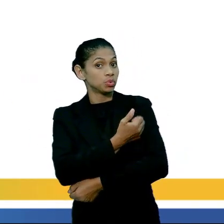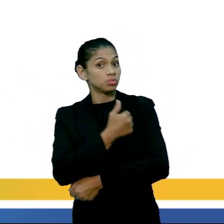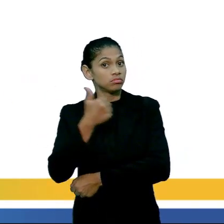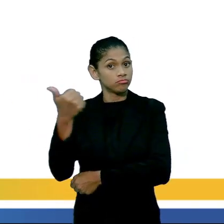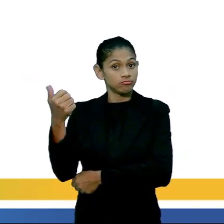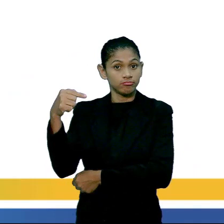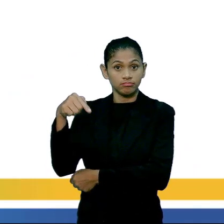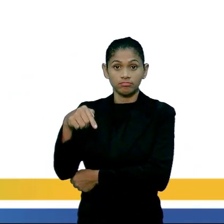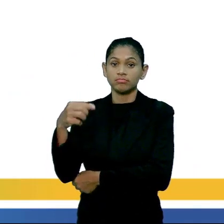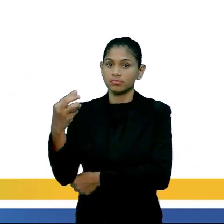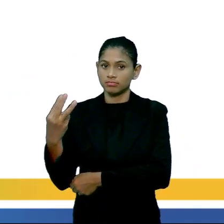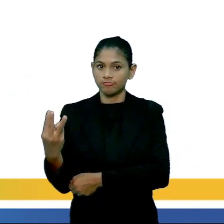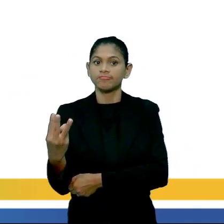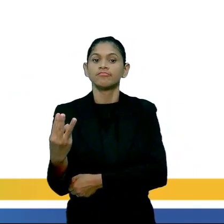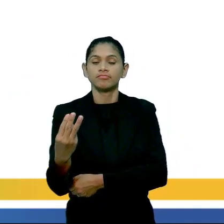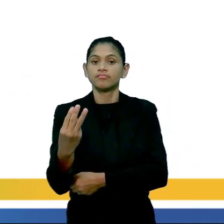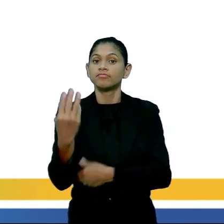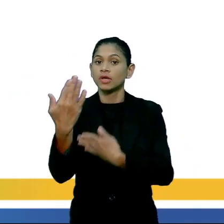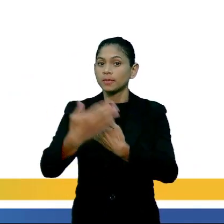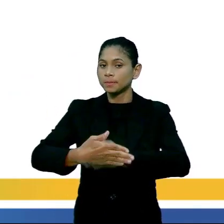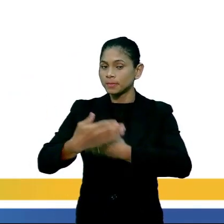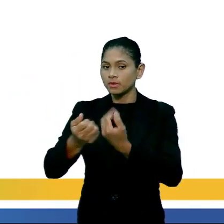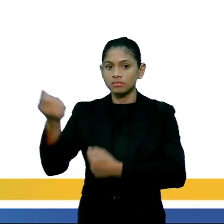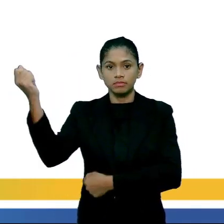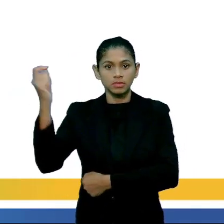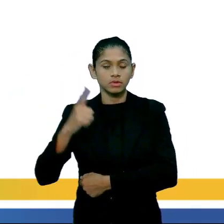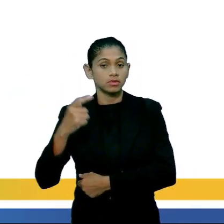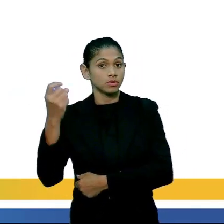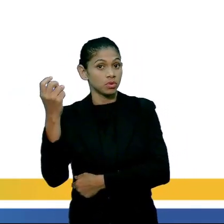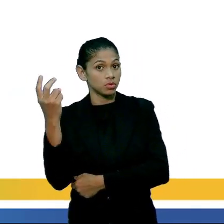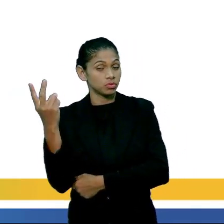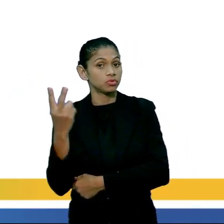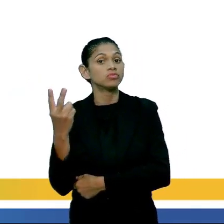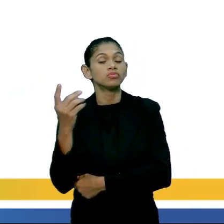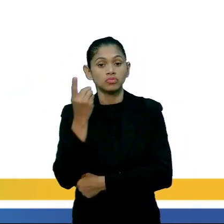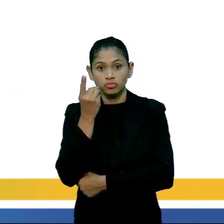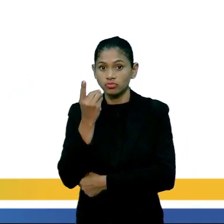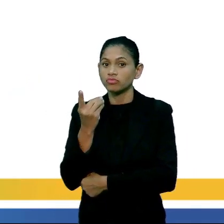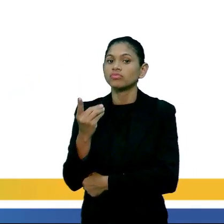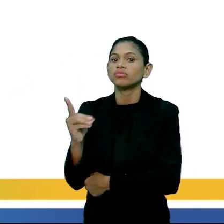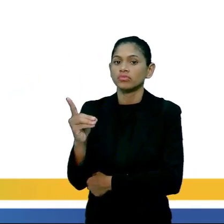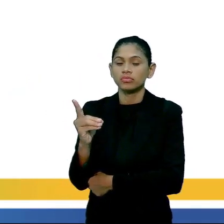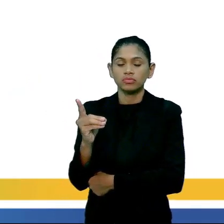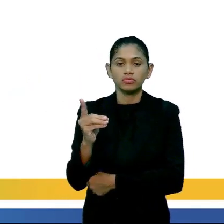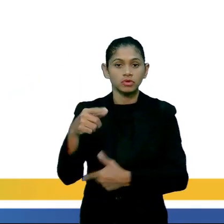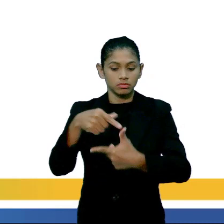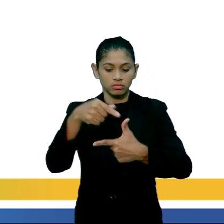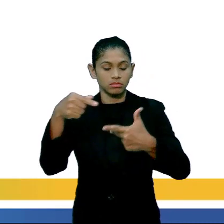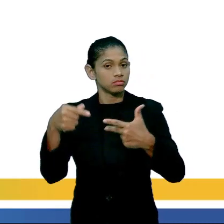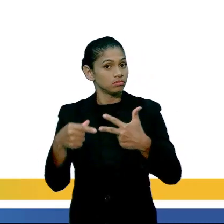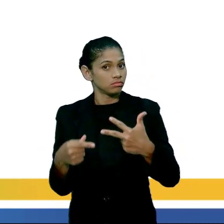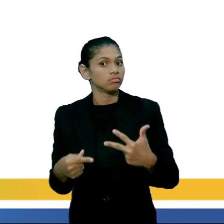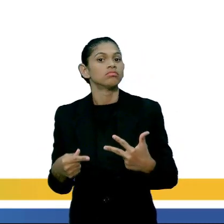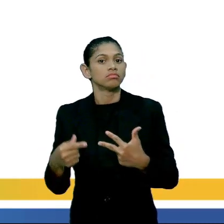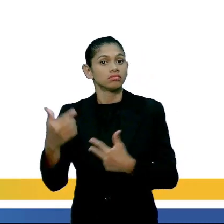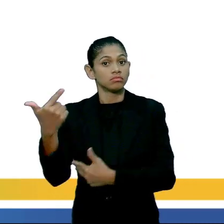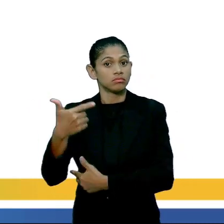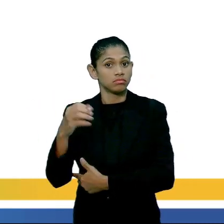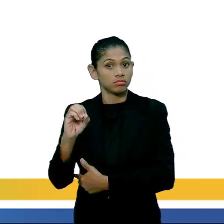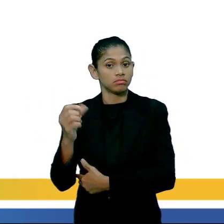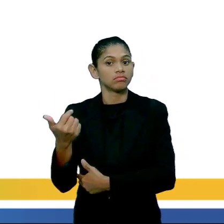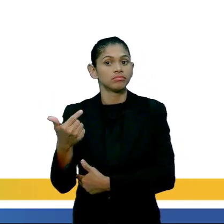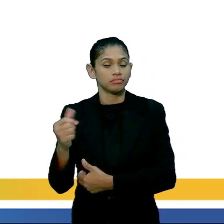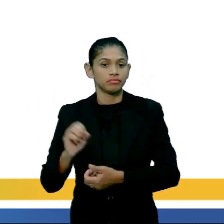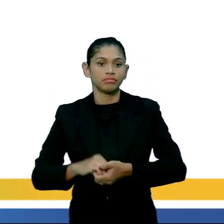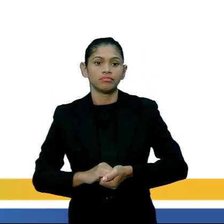questão é da prova azul do segundo dia do Enem 2020. É uma questão proposta. Vamos lá. Pergolado